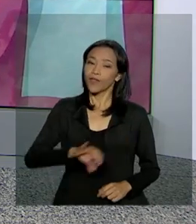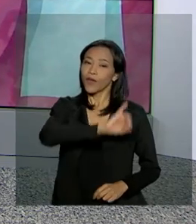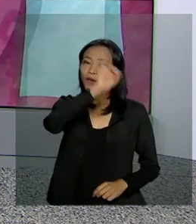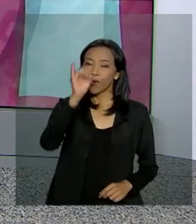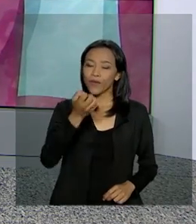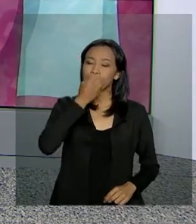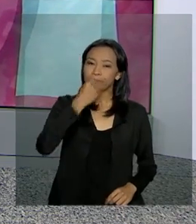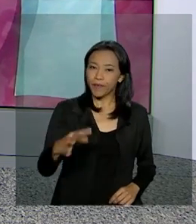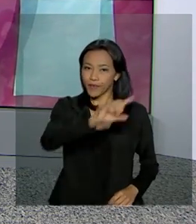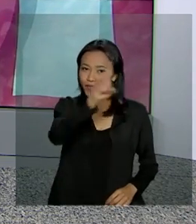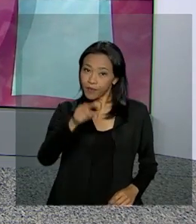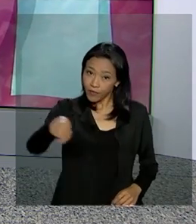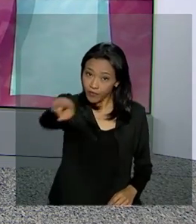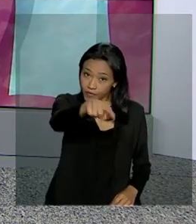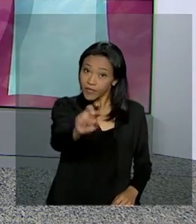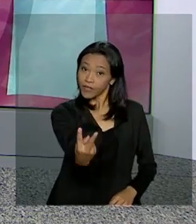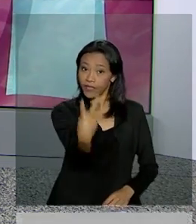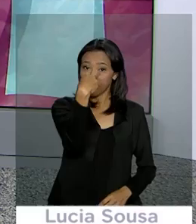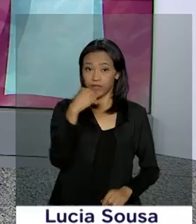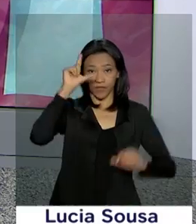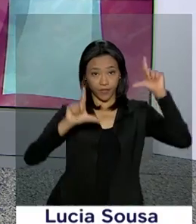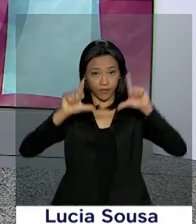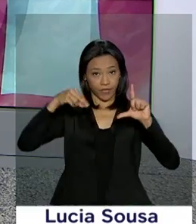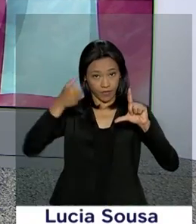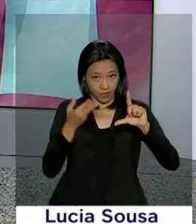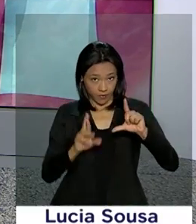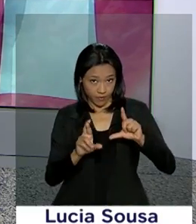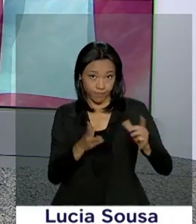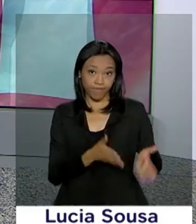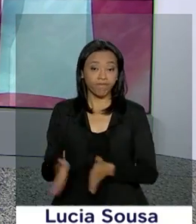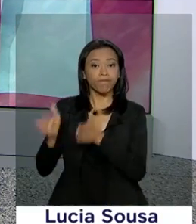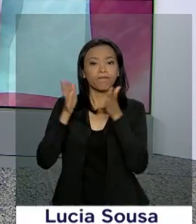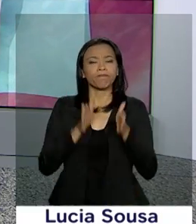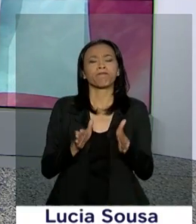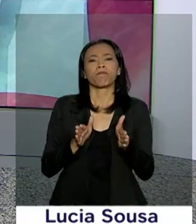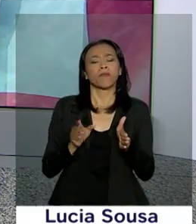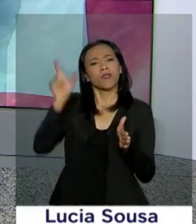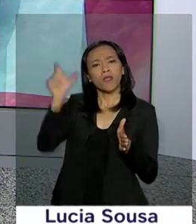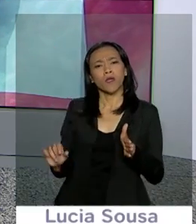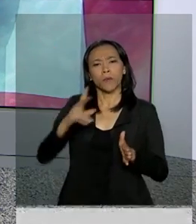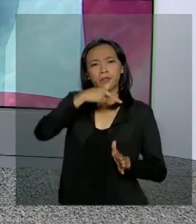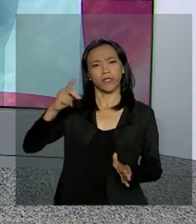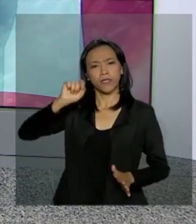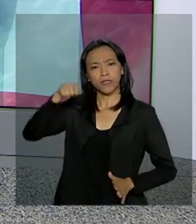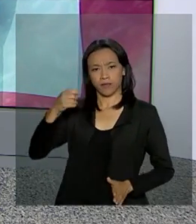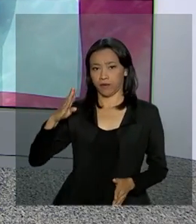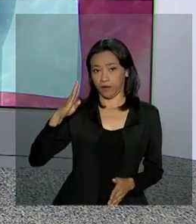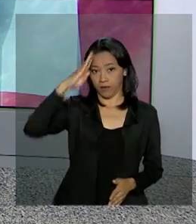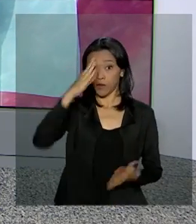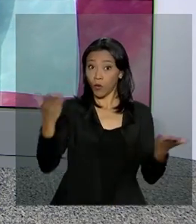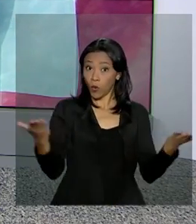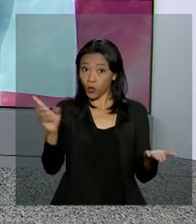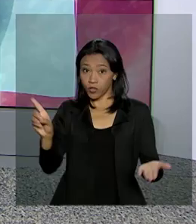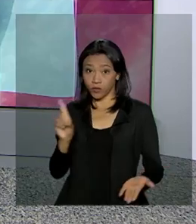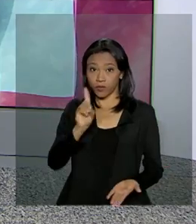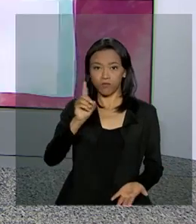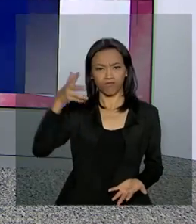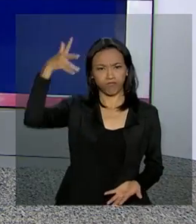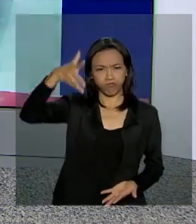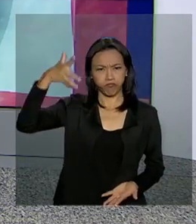Olá, bom dia para você que acompanha a NBR, a TV do Governo Federal. O presidente Jair Bolsonaro discursa hoje no Fórum